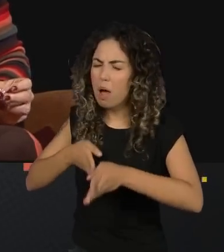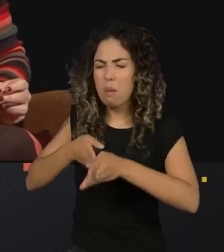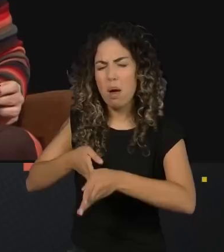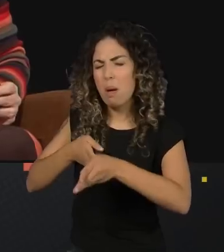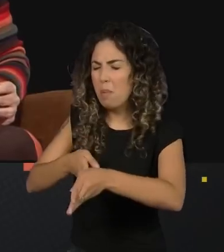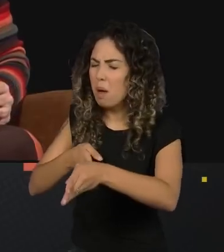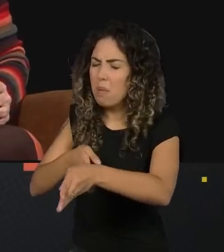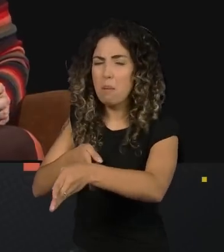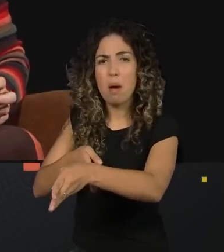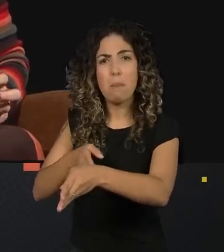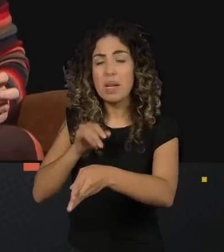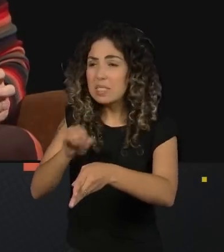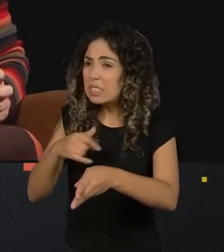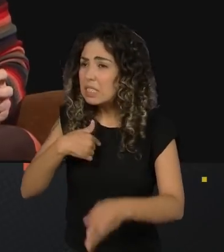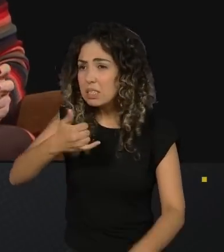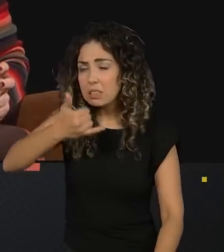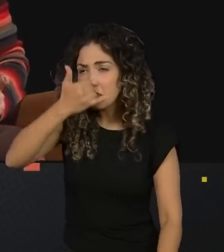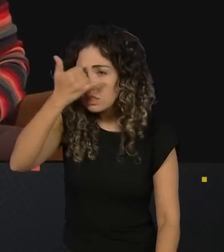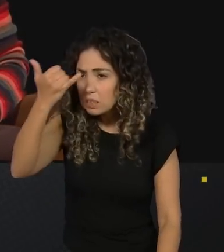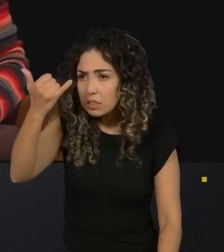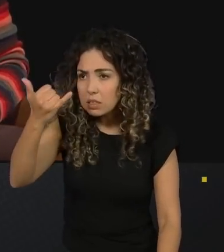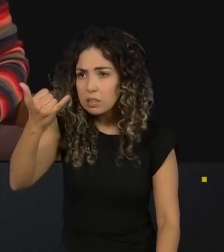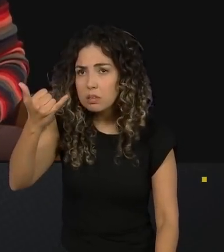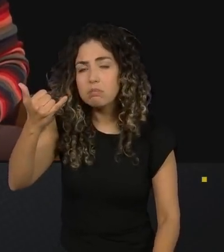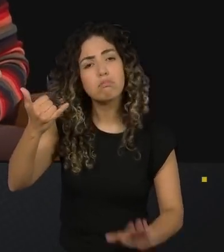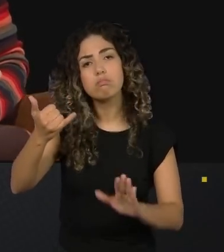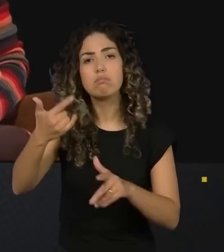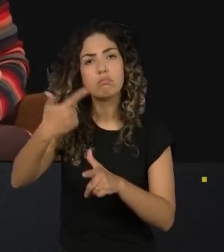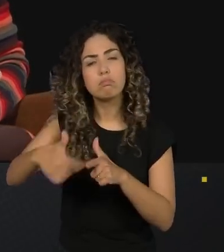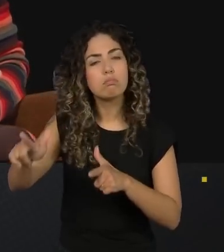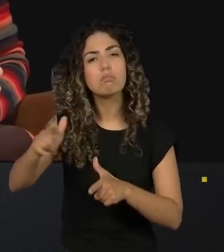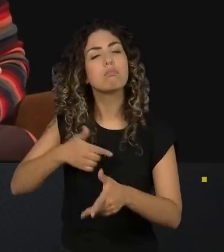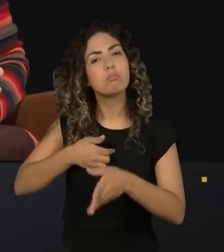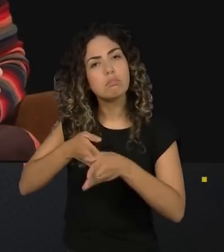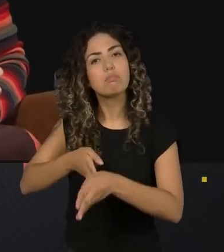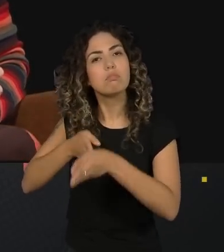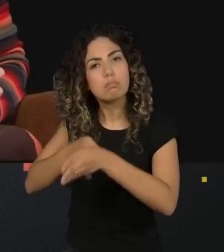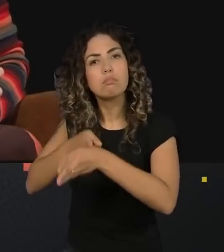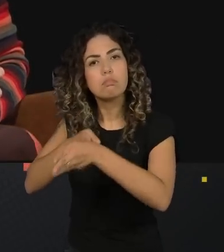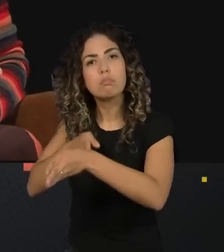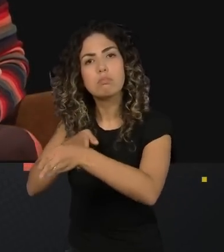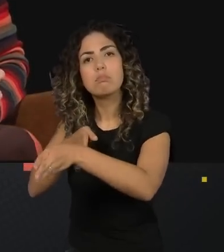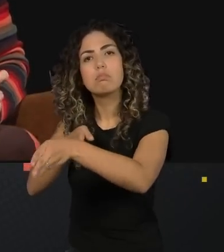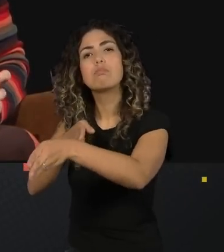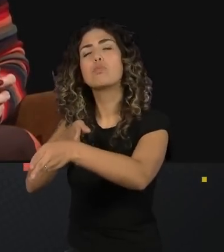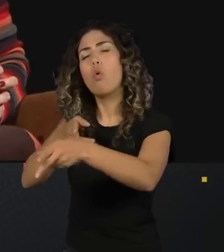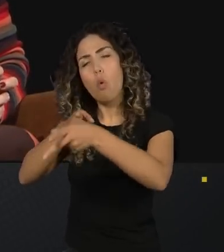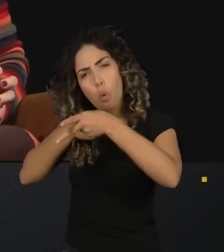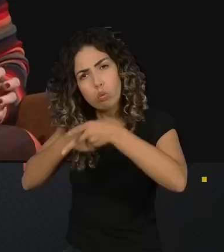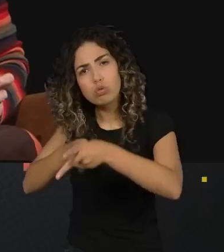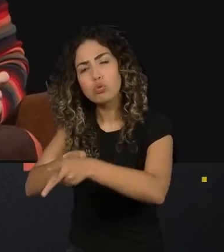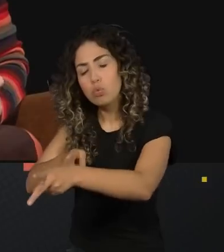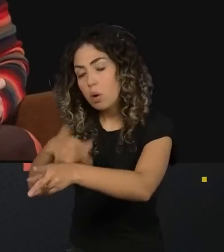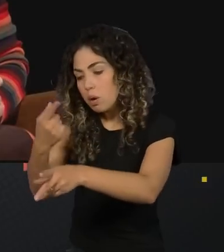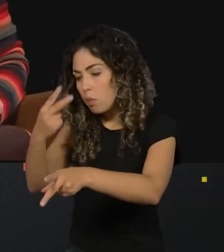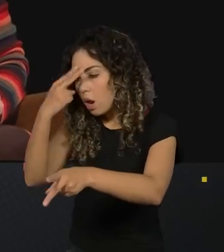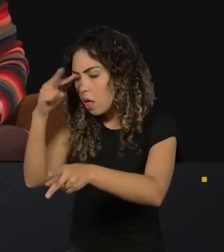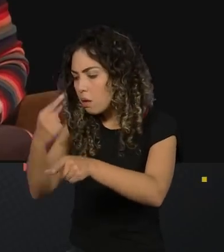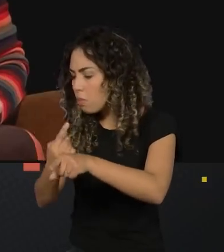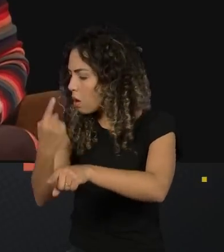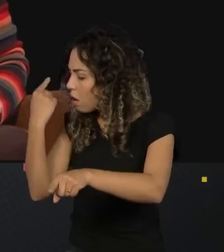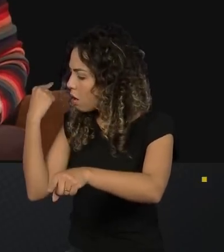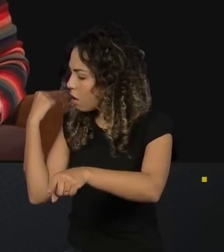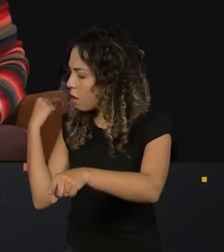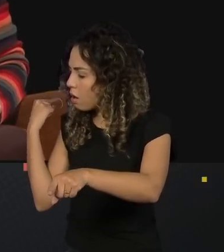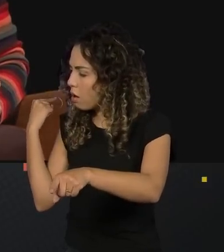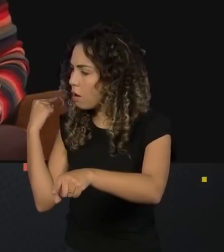forma e não dê certo, ela segue até que aquela ideia inicial que ela tinha,